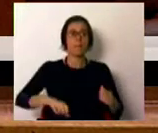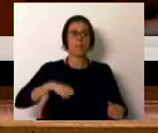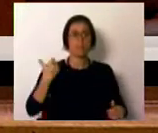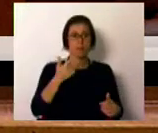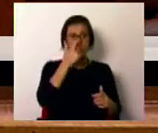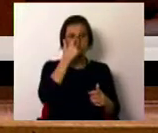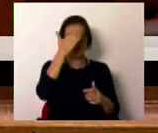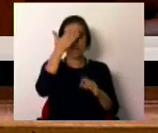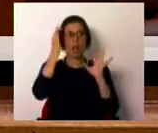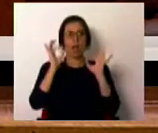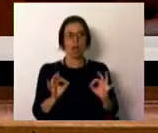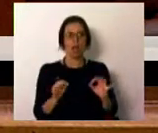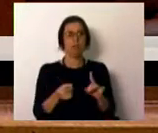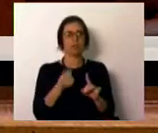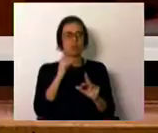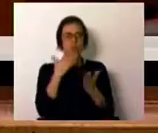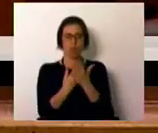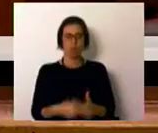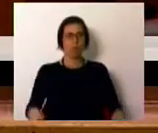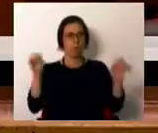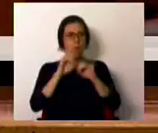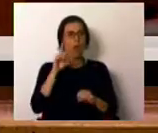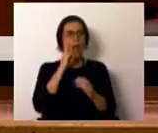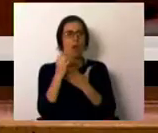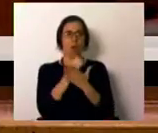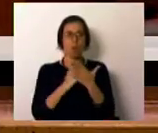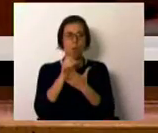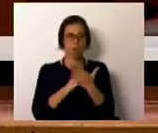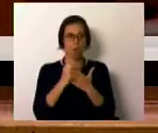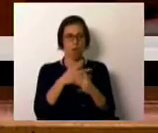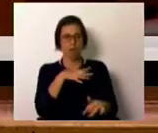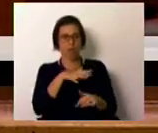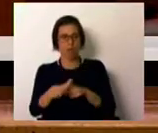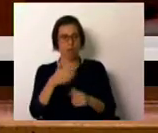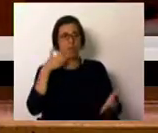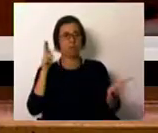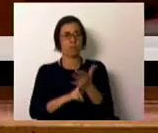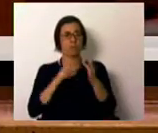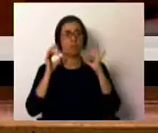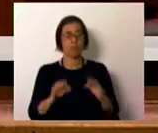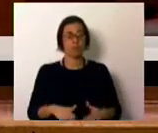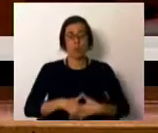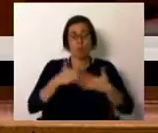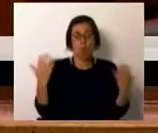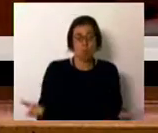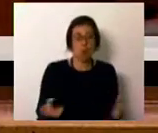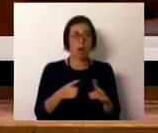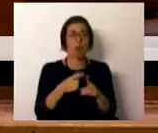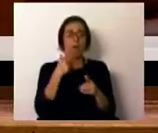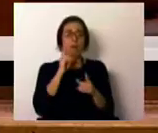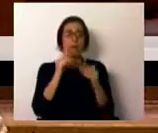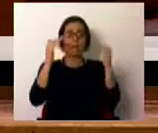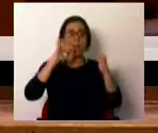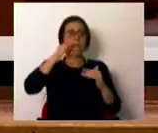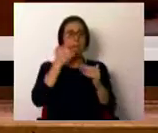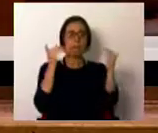Os Verdes considera que não estão dadas garantias seguras sobre a influência real ou também sobre a